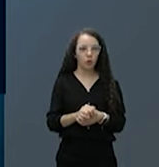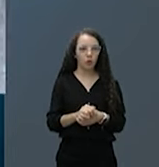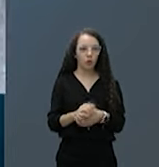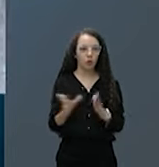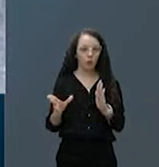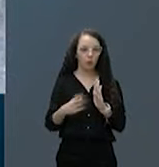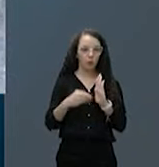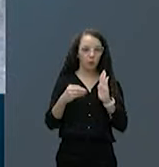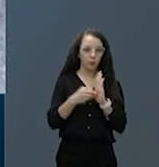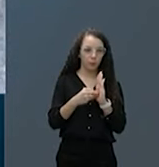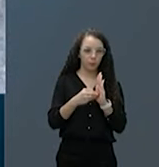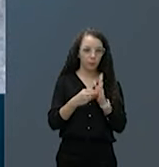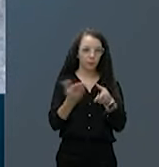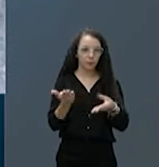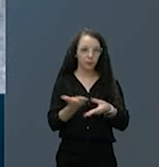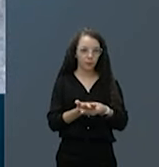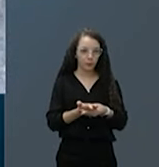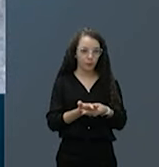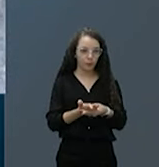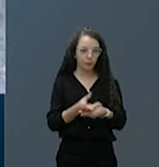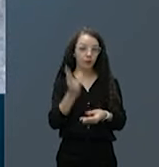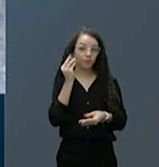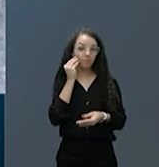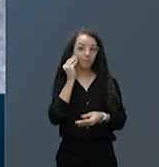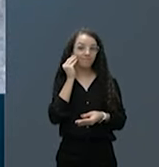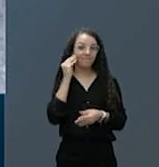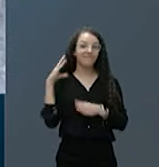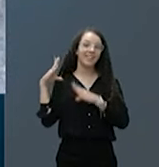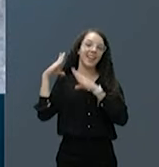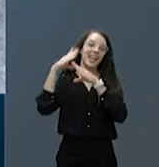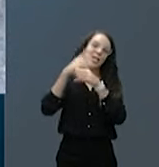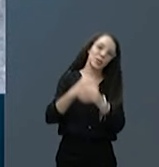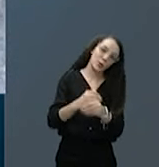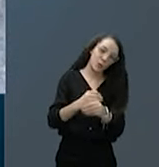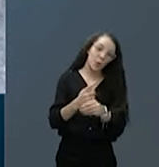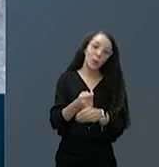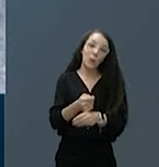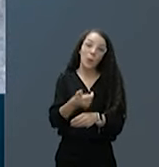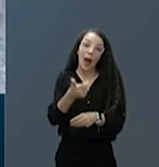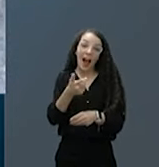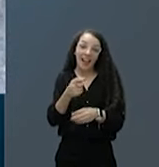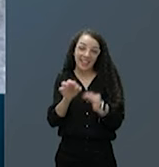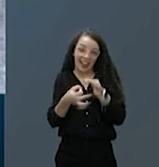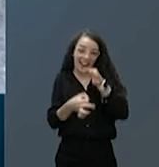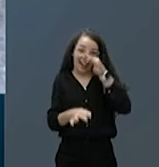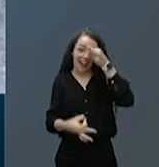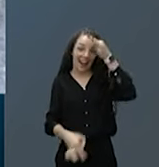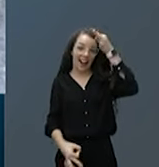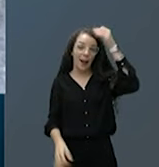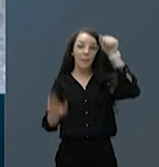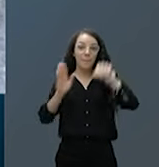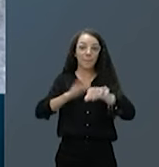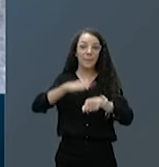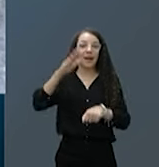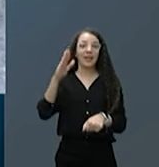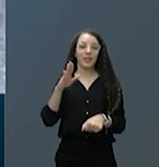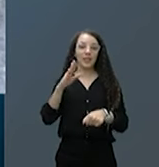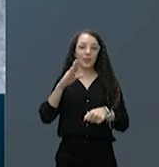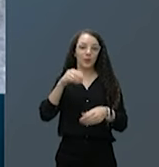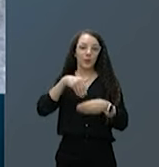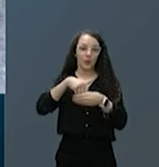que eu tentei fazer um resumo e ficou quase maior do que o voto.